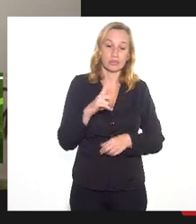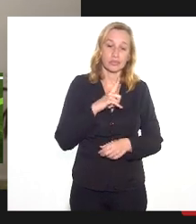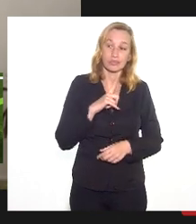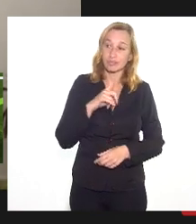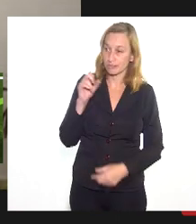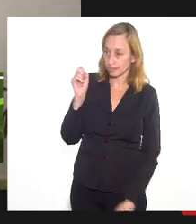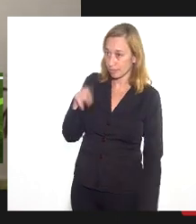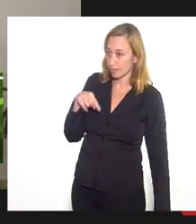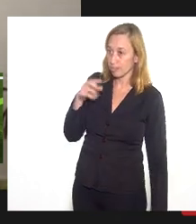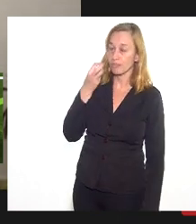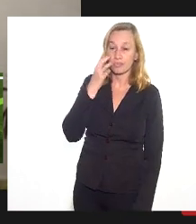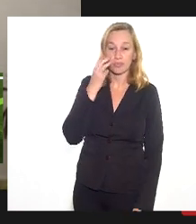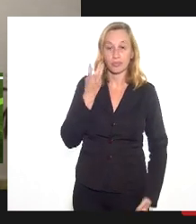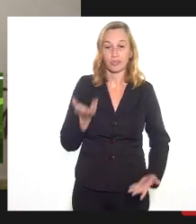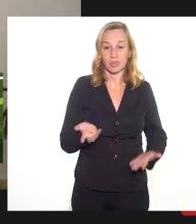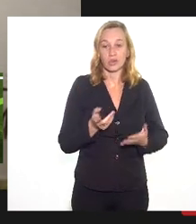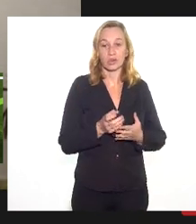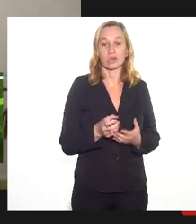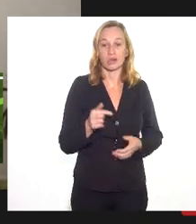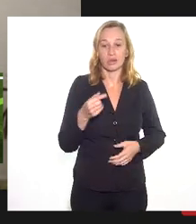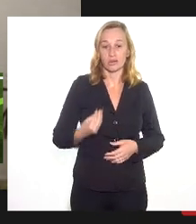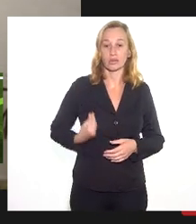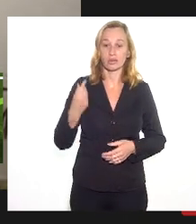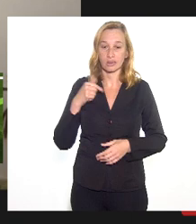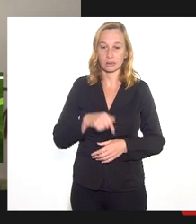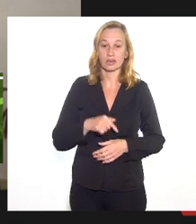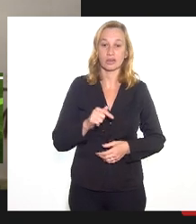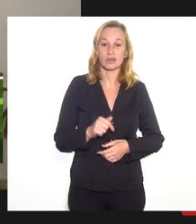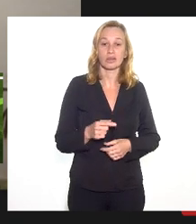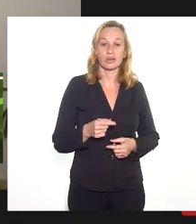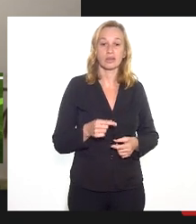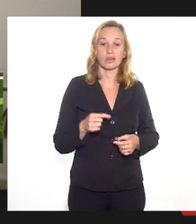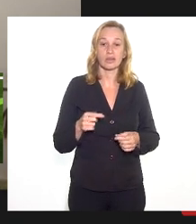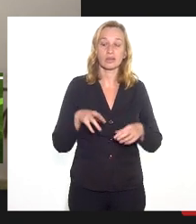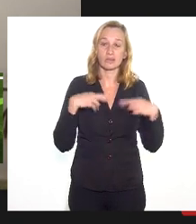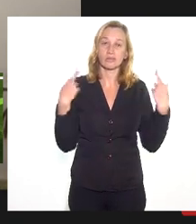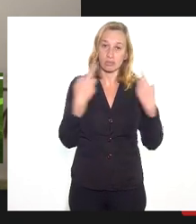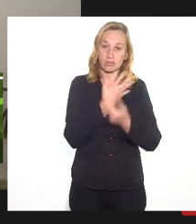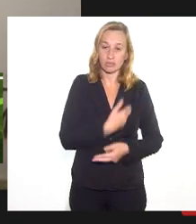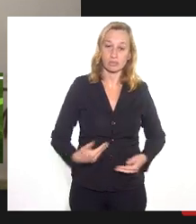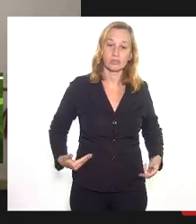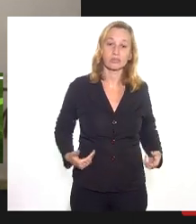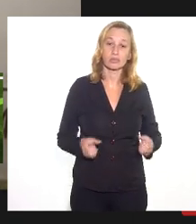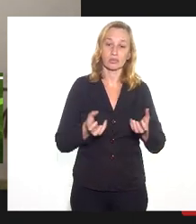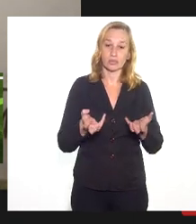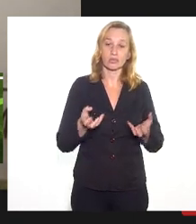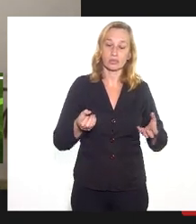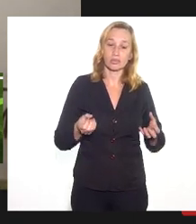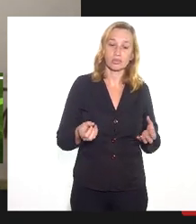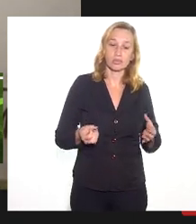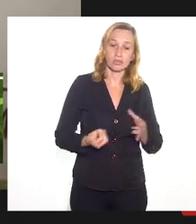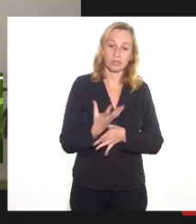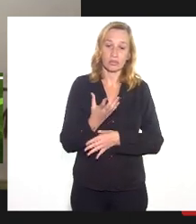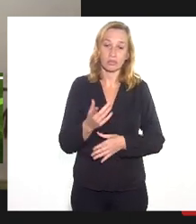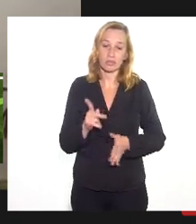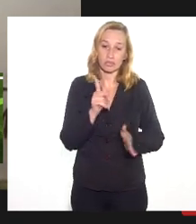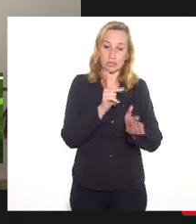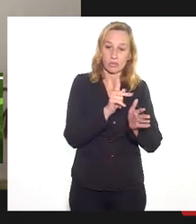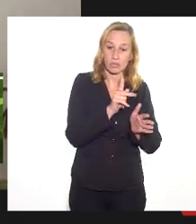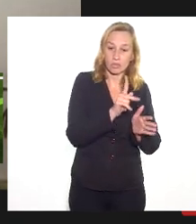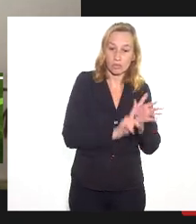Valdec? E, no entanto, a gente está aqui fazendo essa audiência pública, tentando construir um